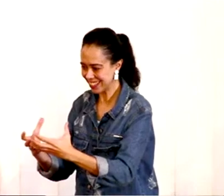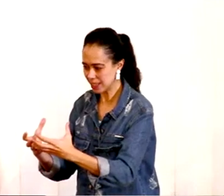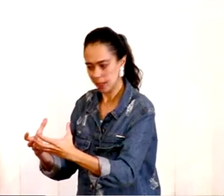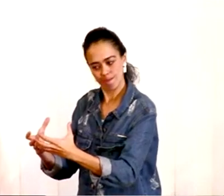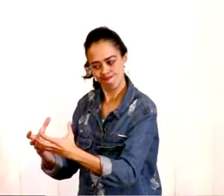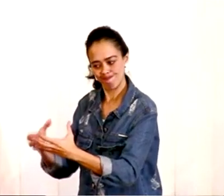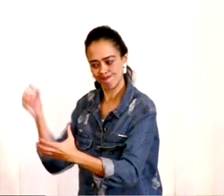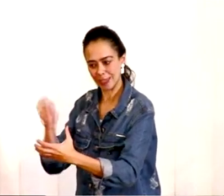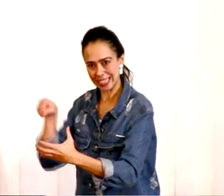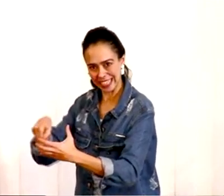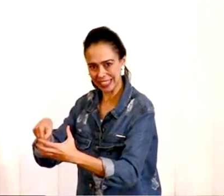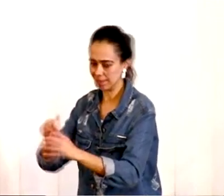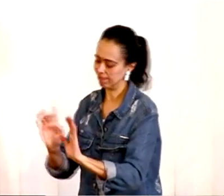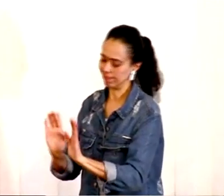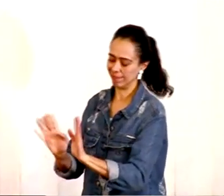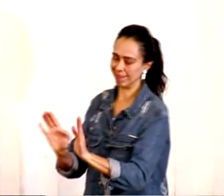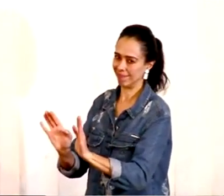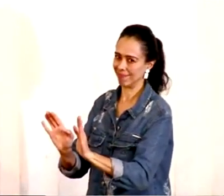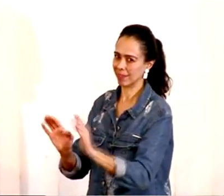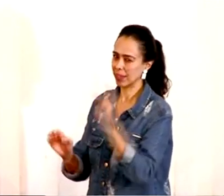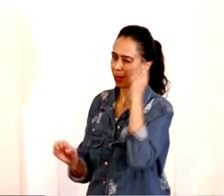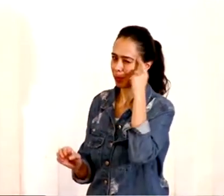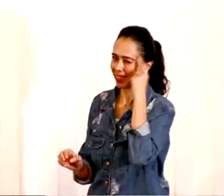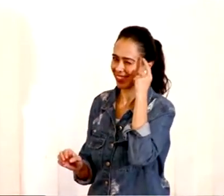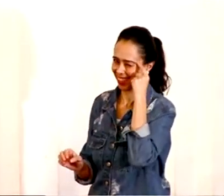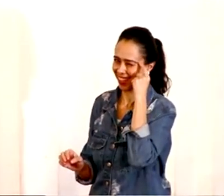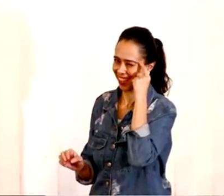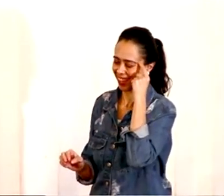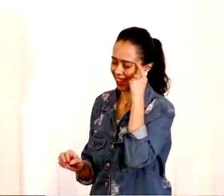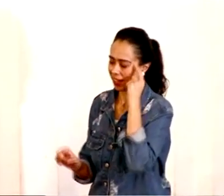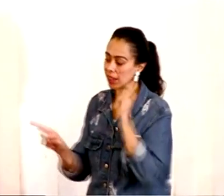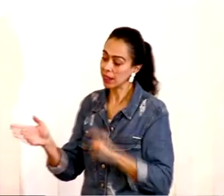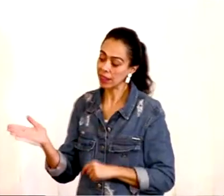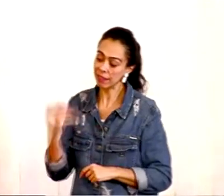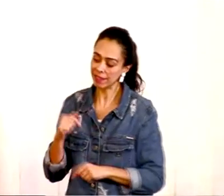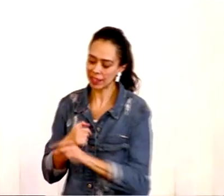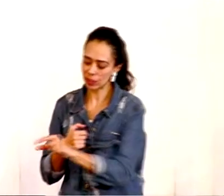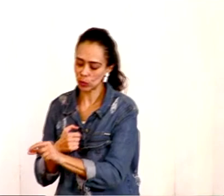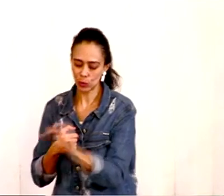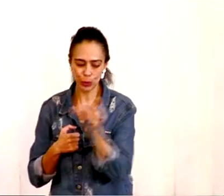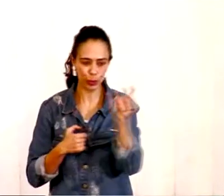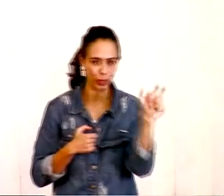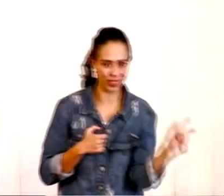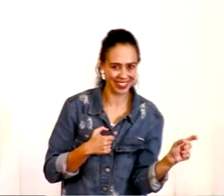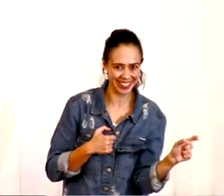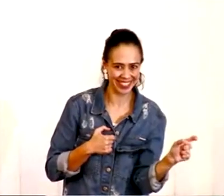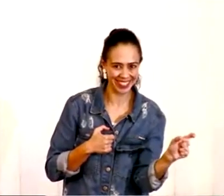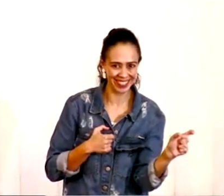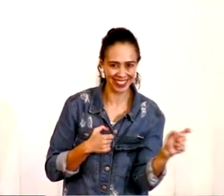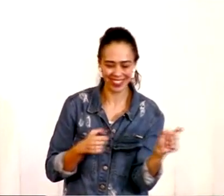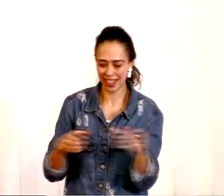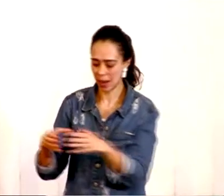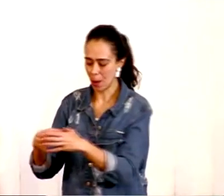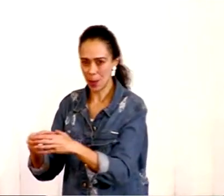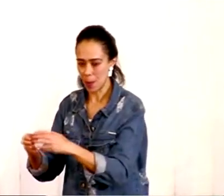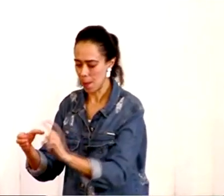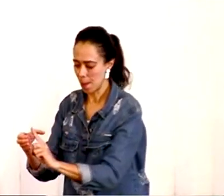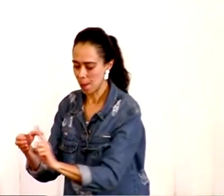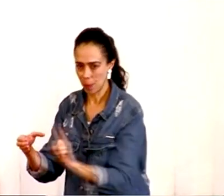fez premeditado. Ele pensou, ele de fato